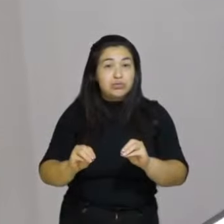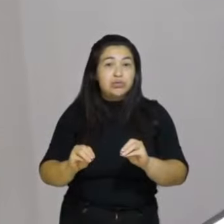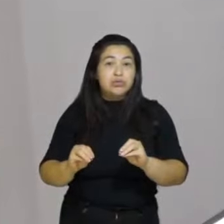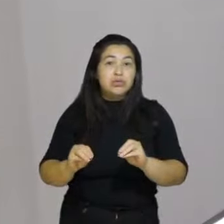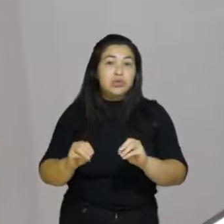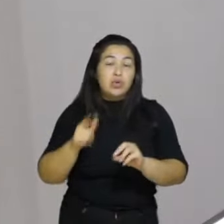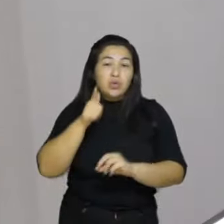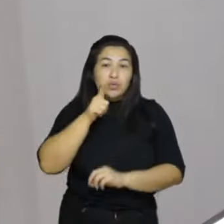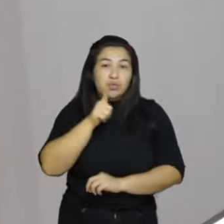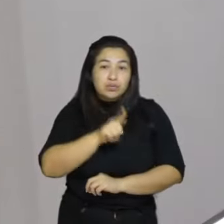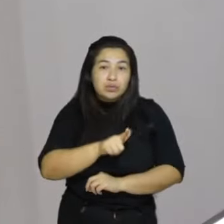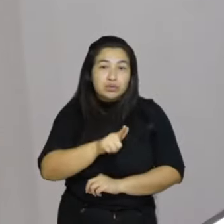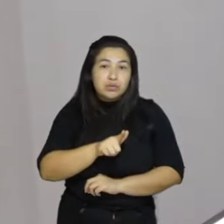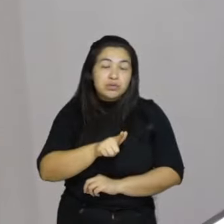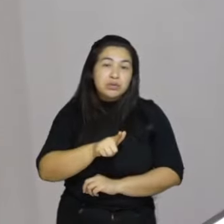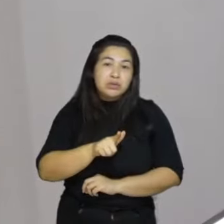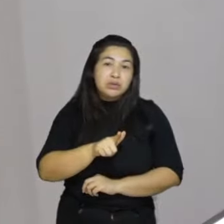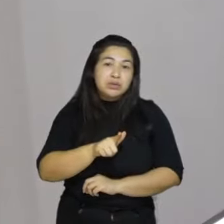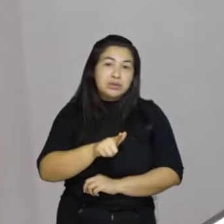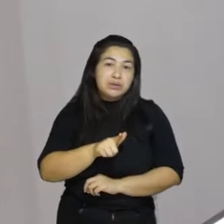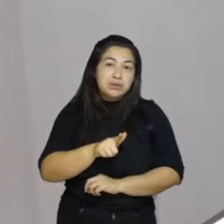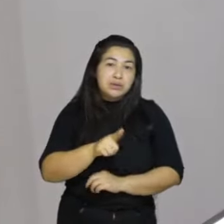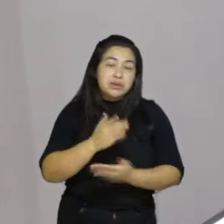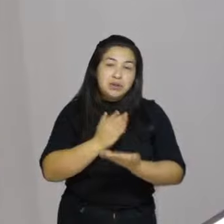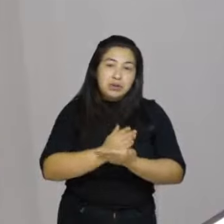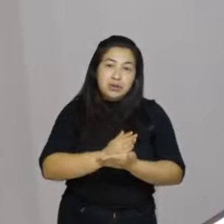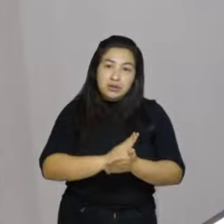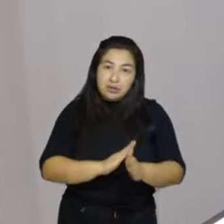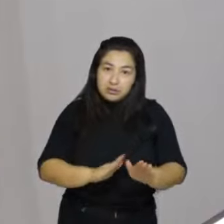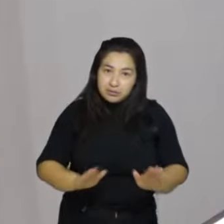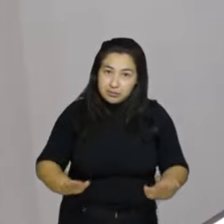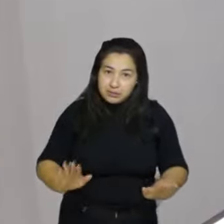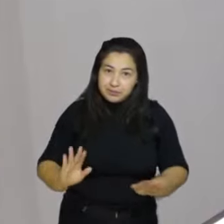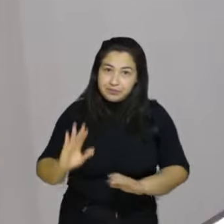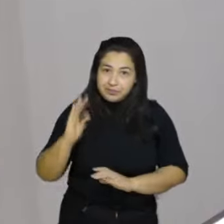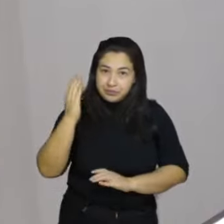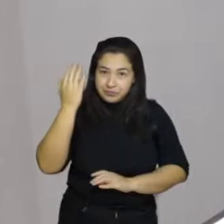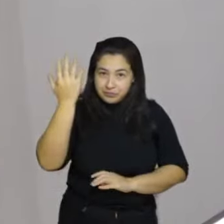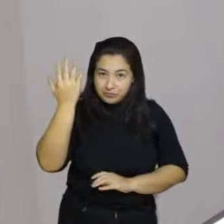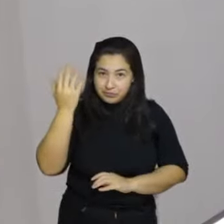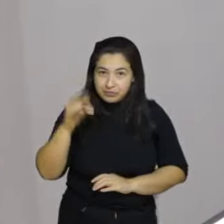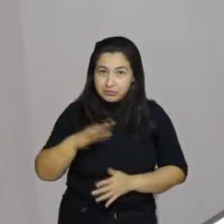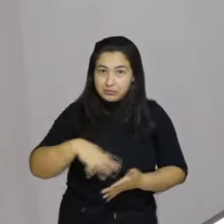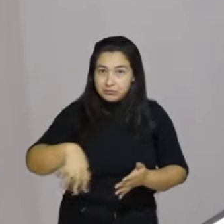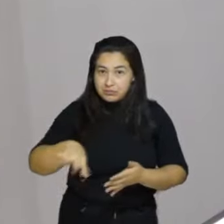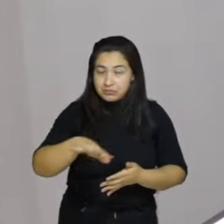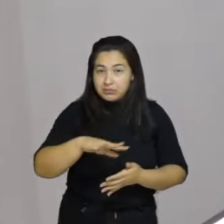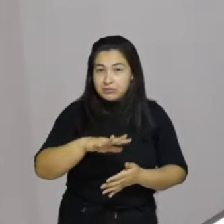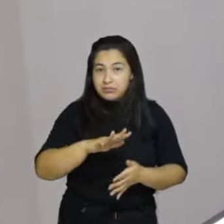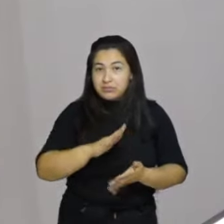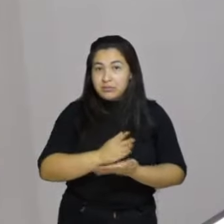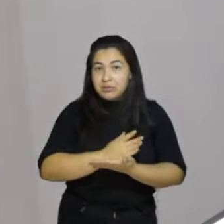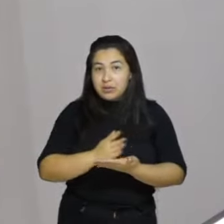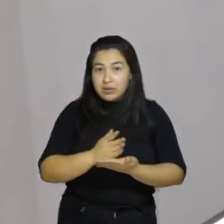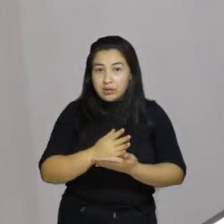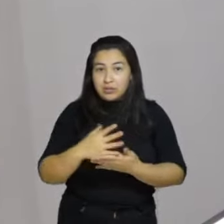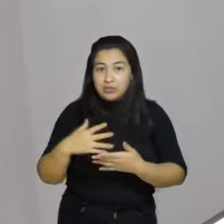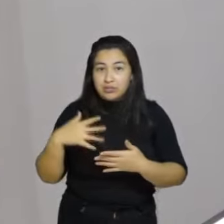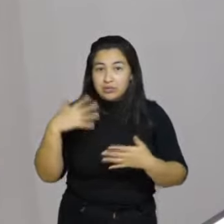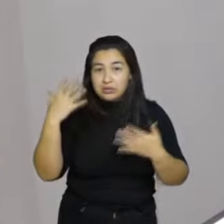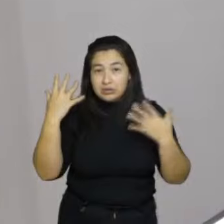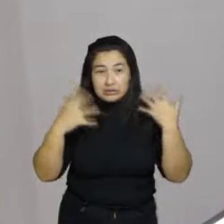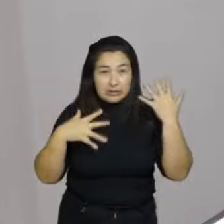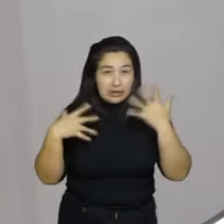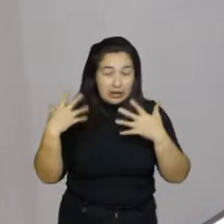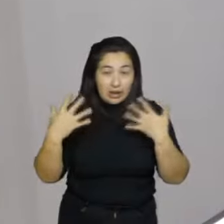consiga se aí acabar com essa situação que vem causando transtornos à comunidade com o medo